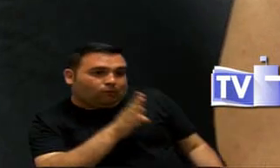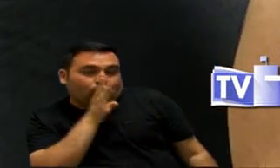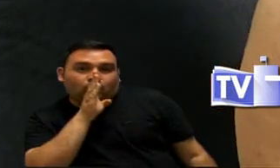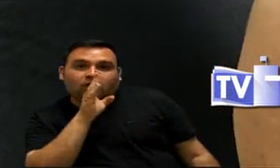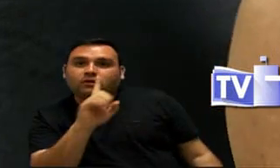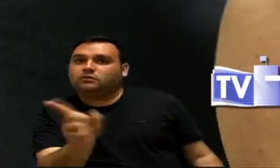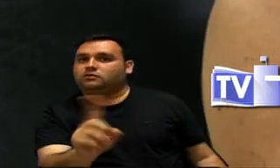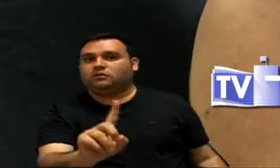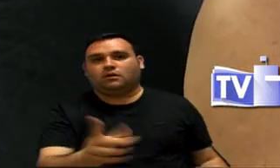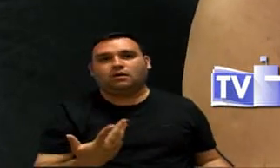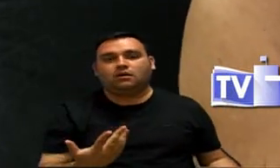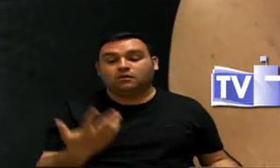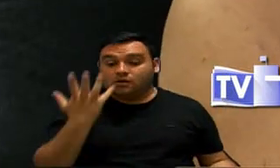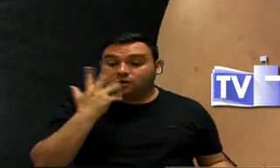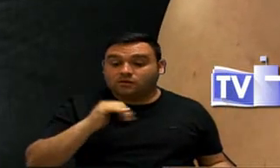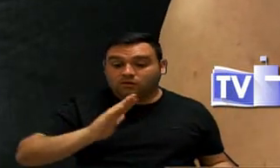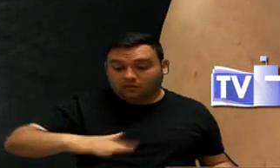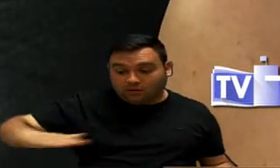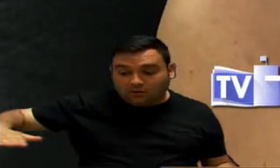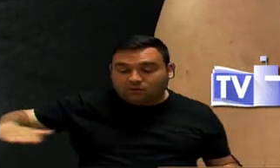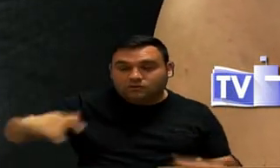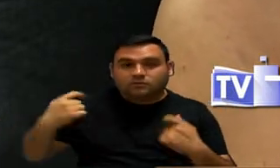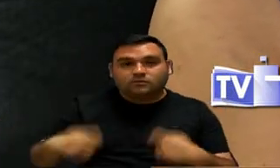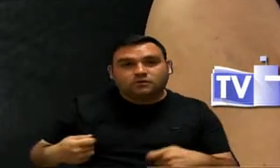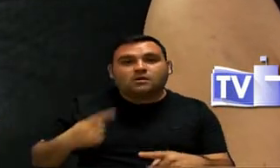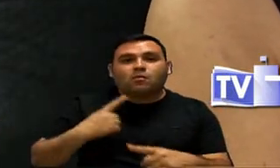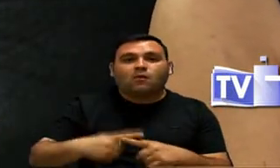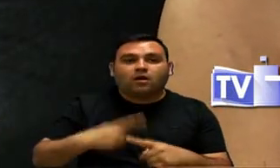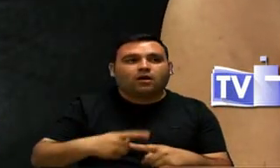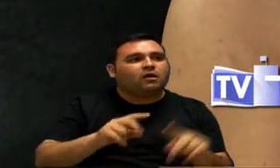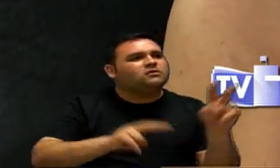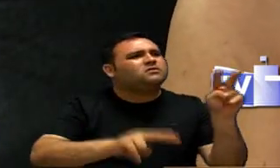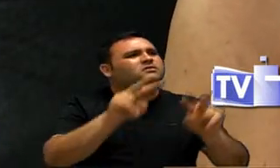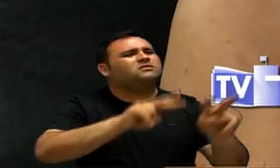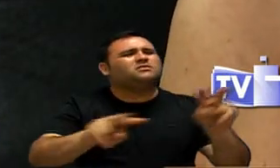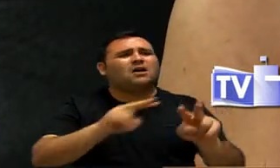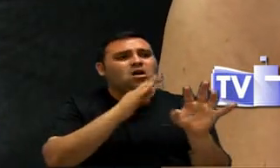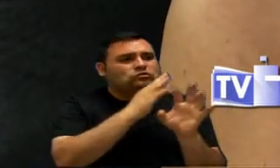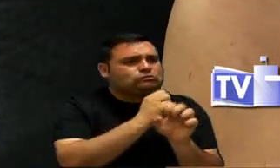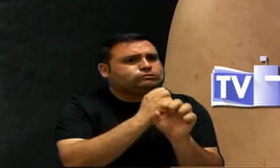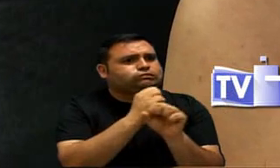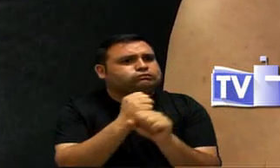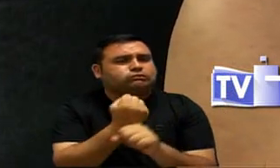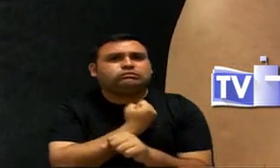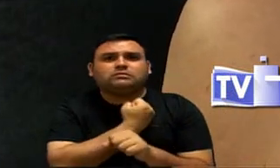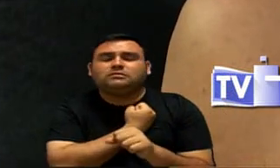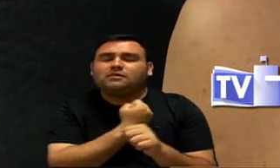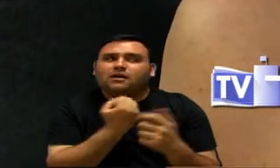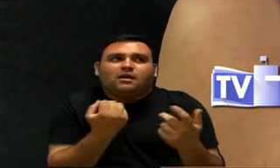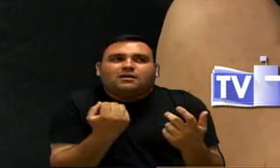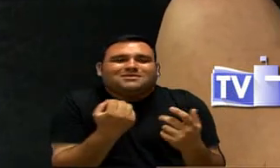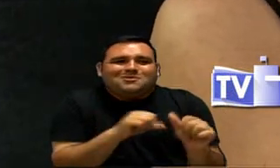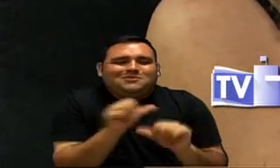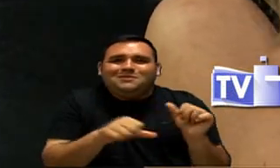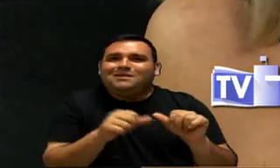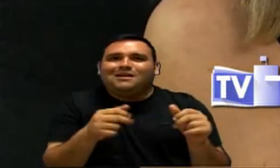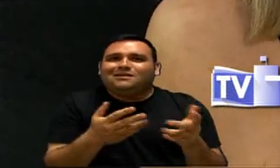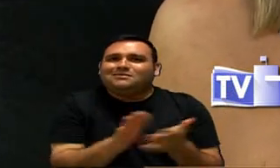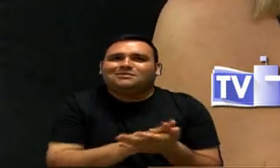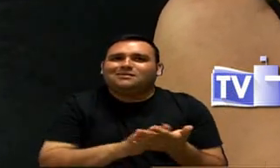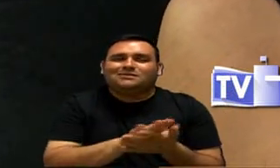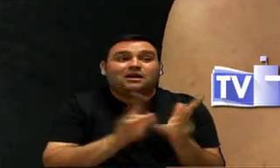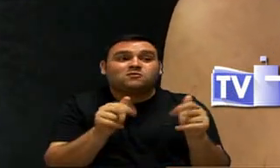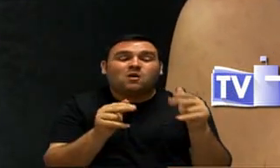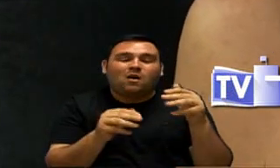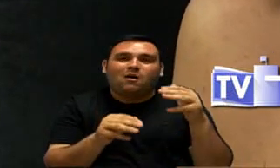são aqui, gente, na criança que nós temos que começar. Porque o que a gente vê desses números... é que não muda nada. Como a Manuela